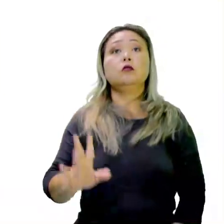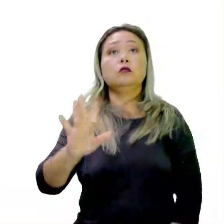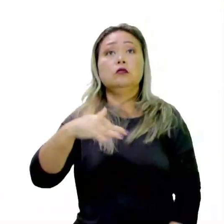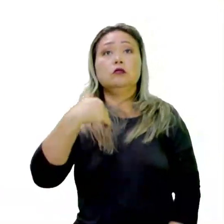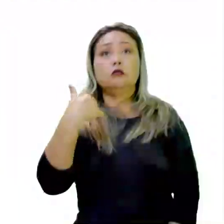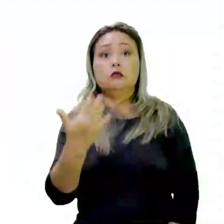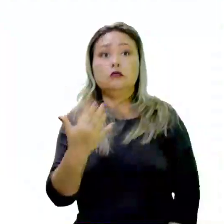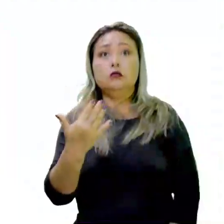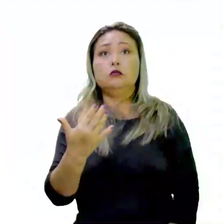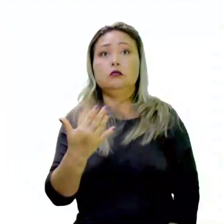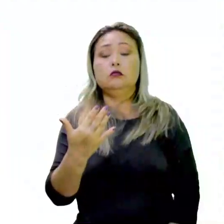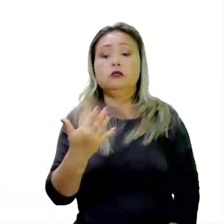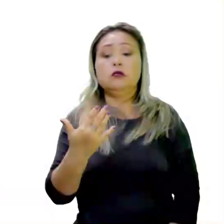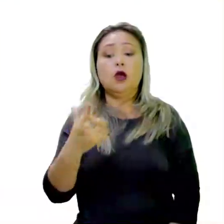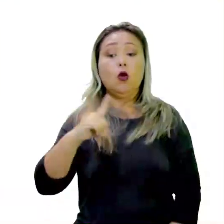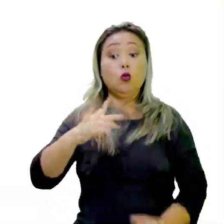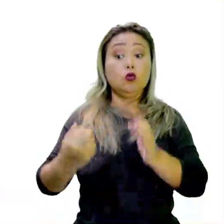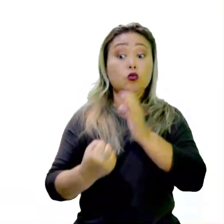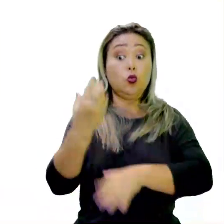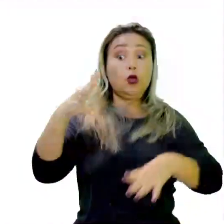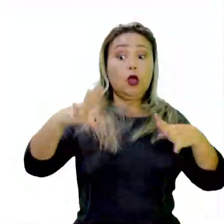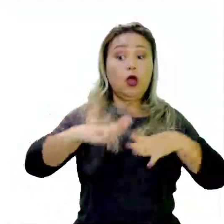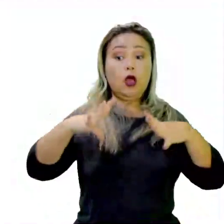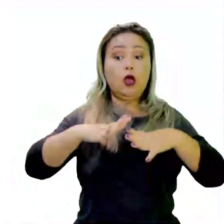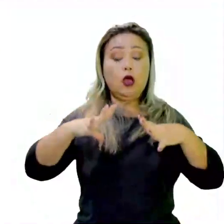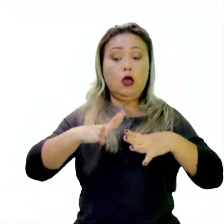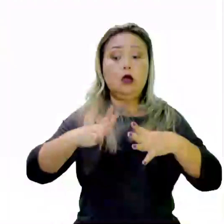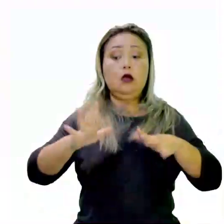várias, até cidades, com